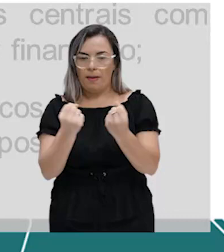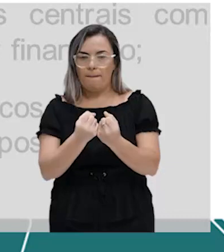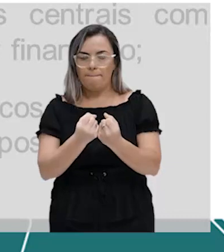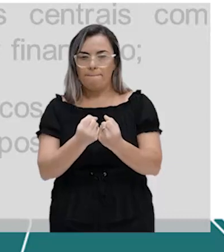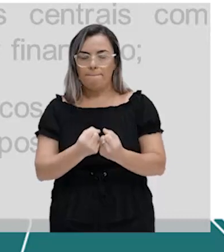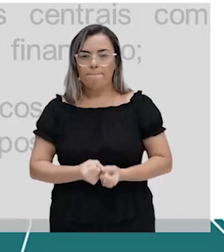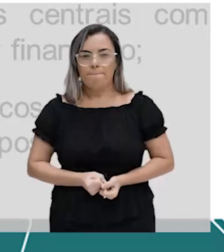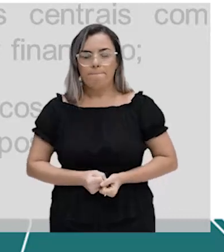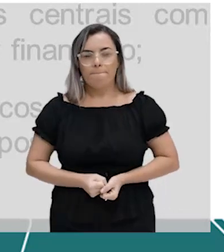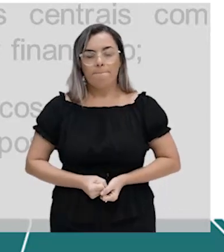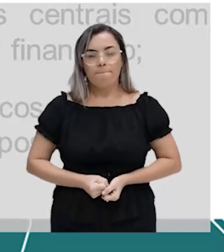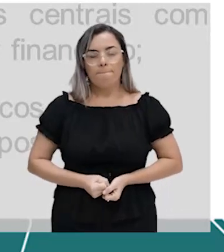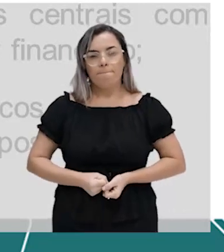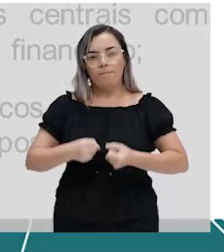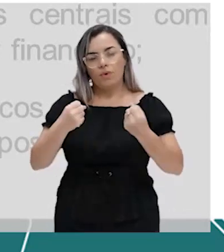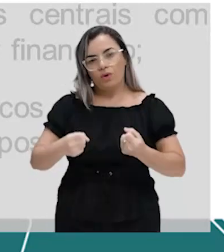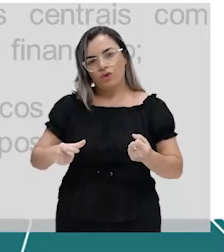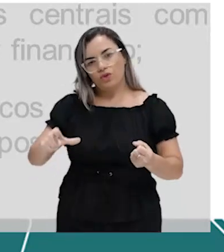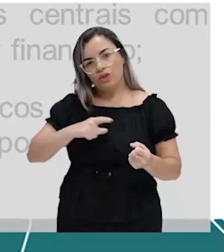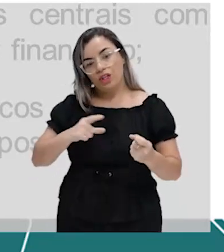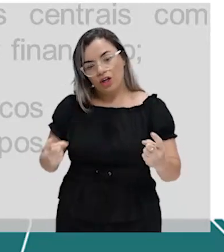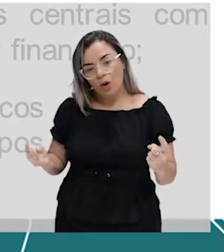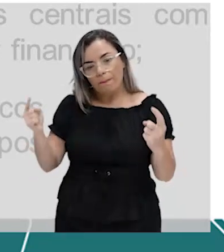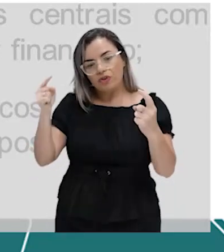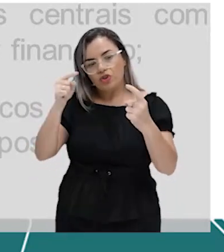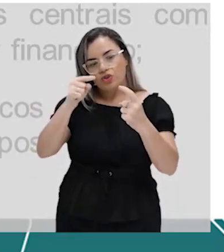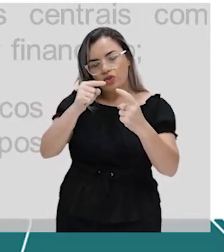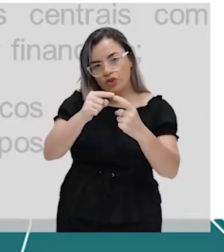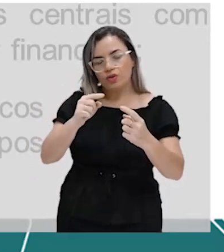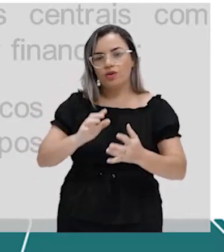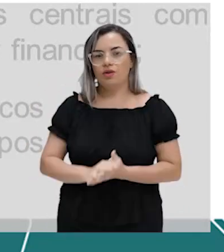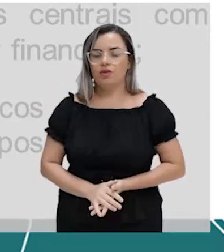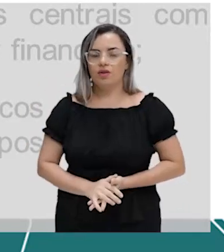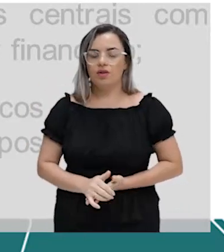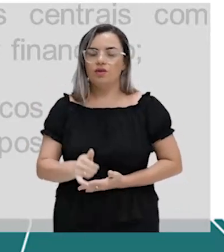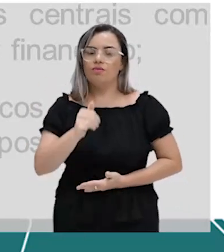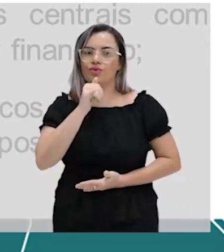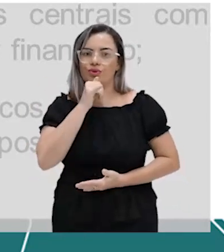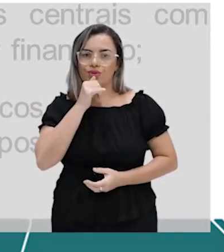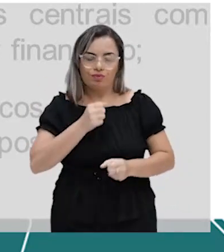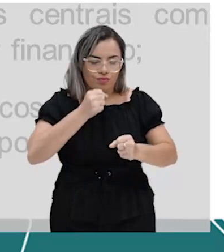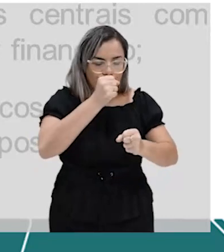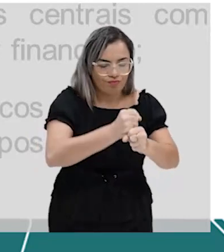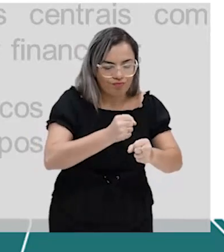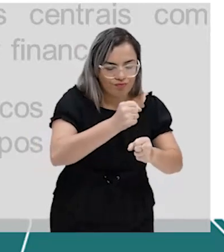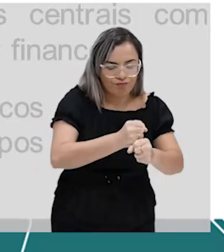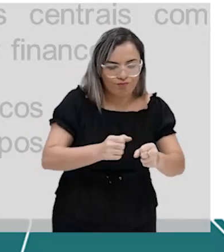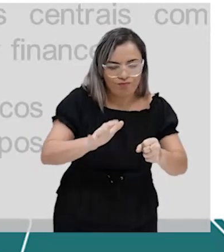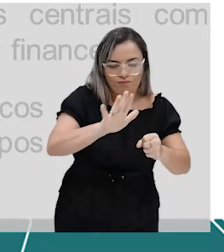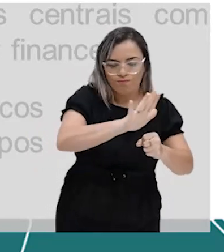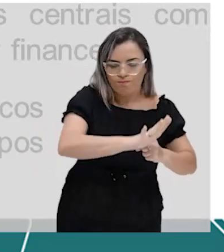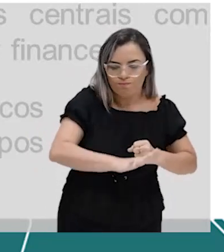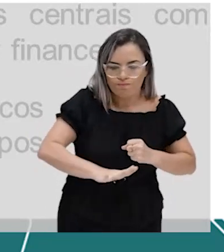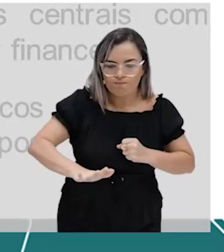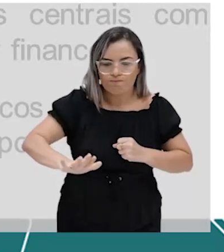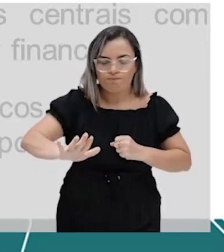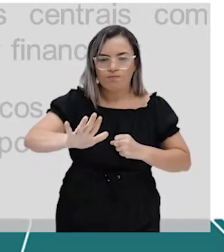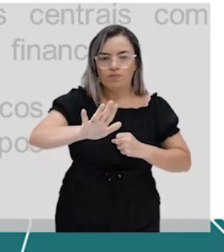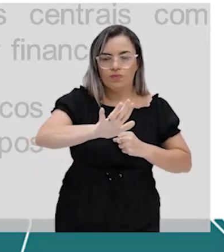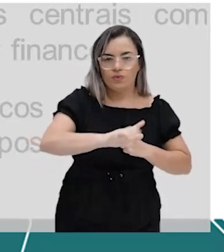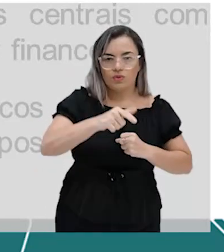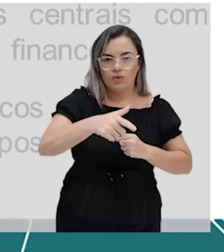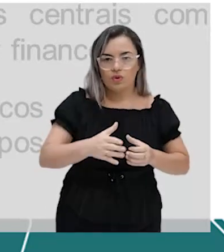intencional. Como assim, Marcos? Por exemplo, a construção de áreas físicas, por exemplo,